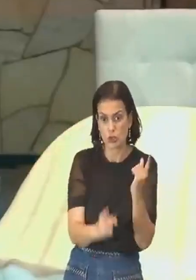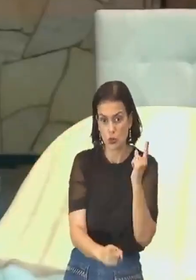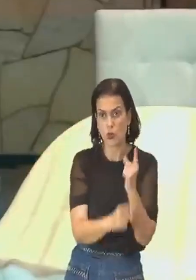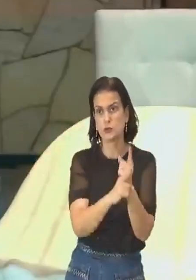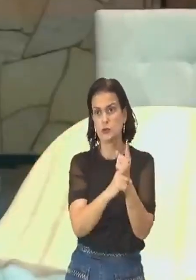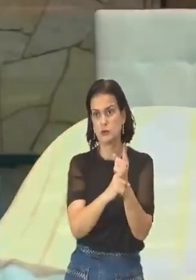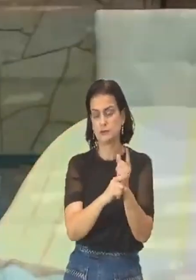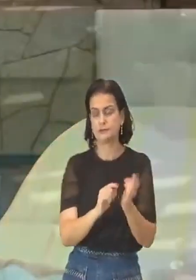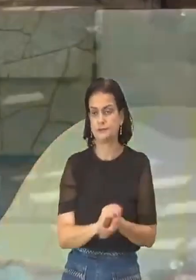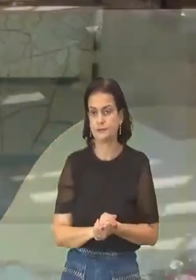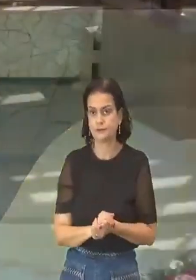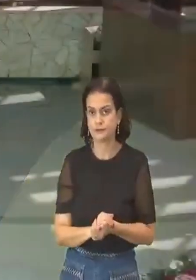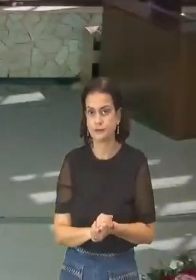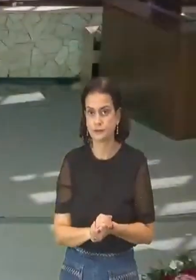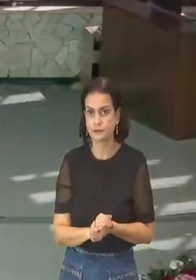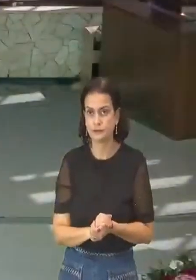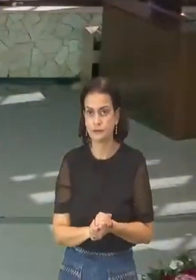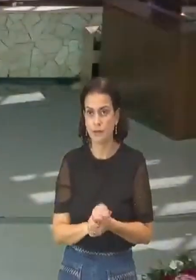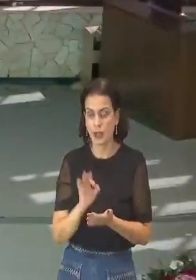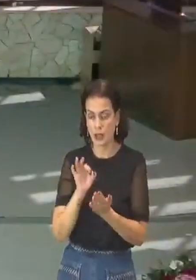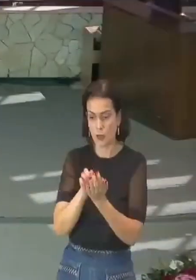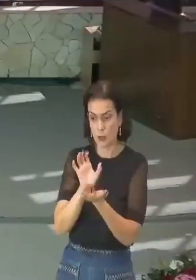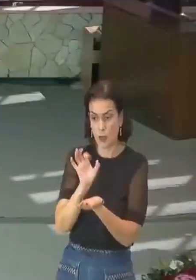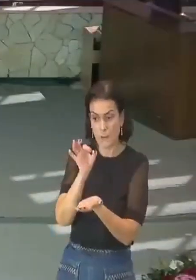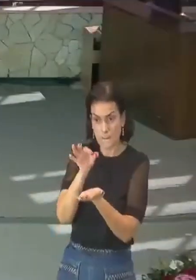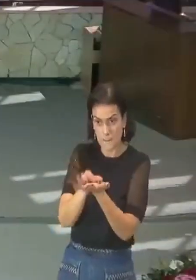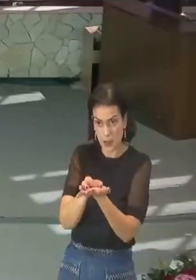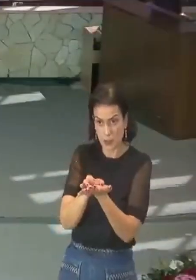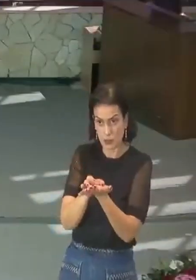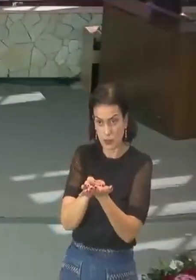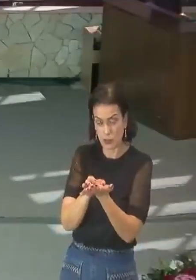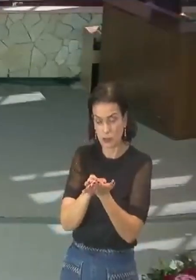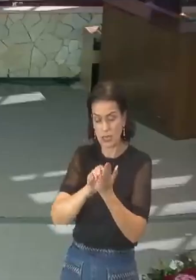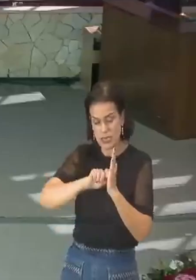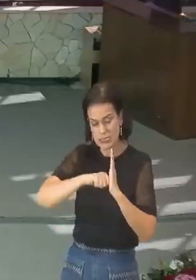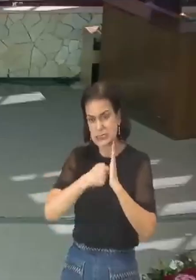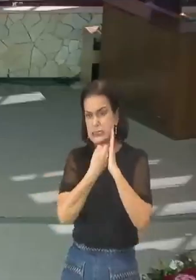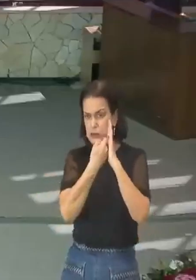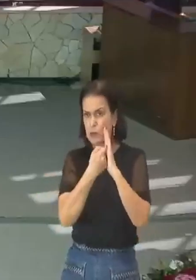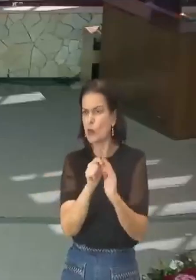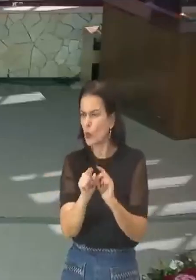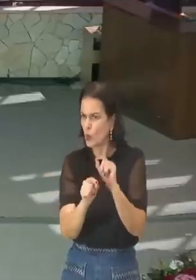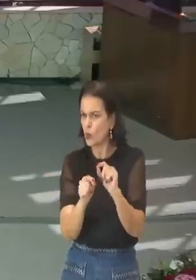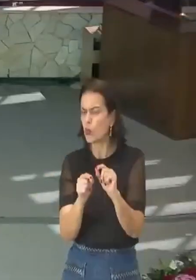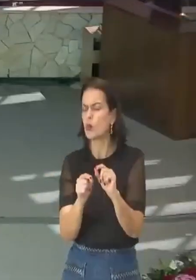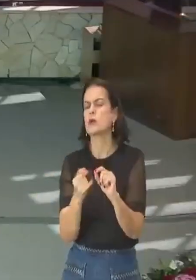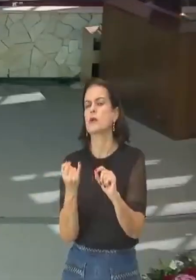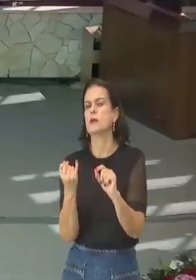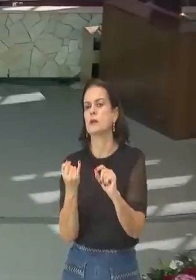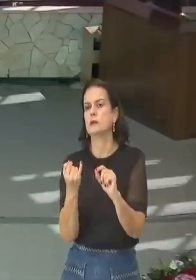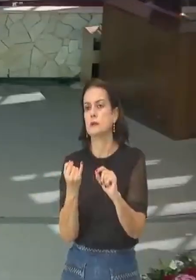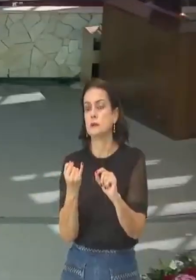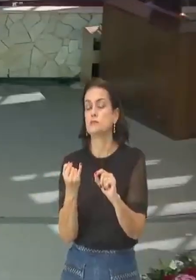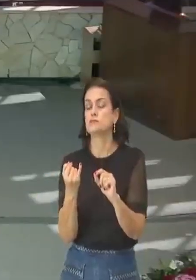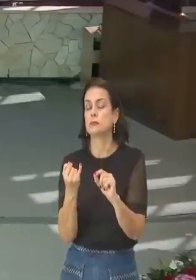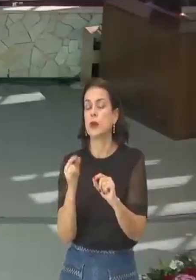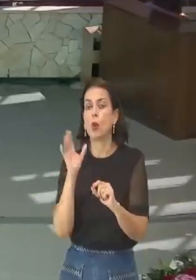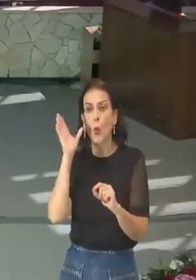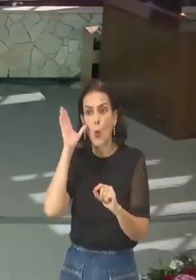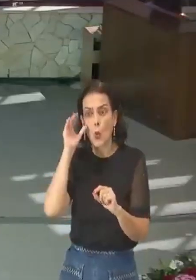encontrado. A pérola tem um simbolismo muito